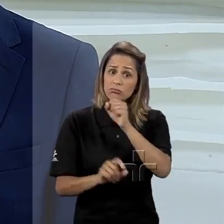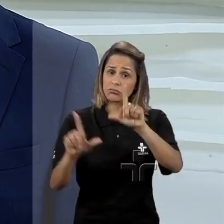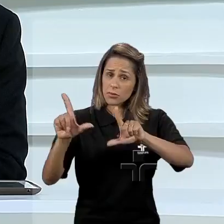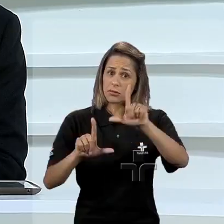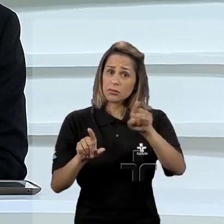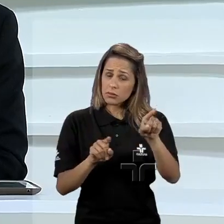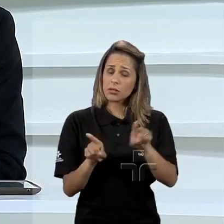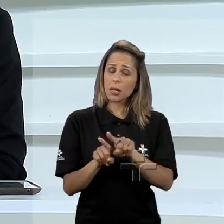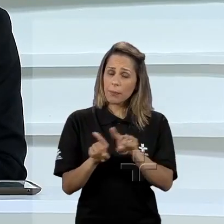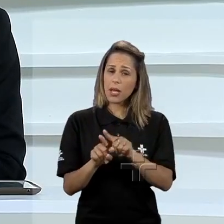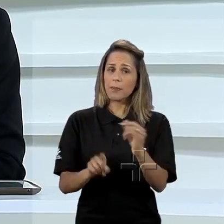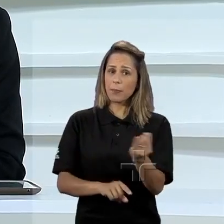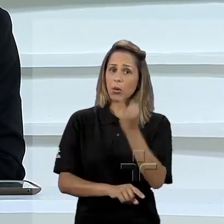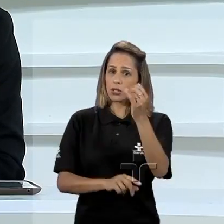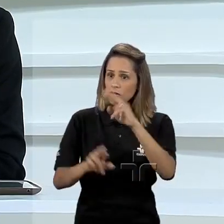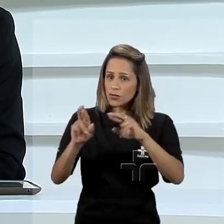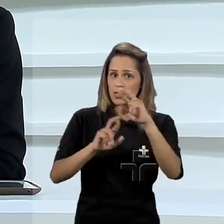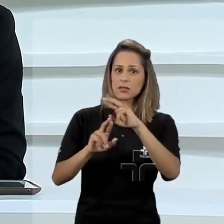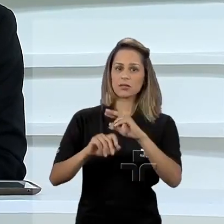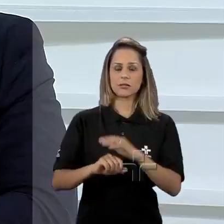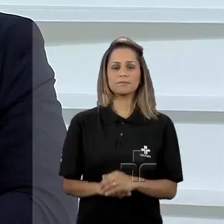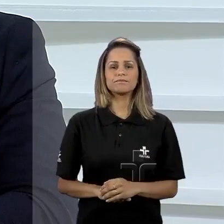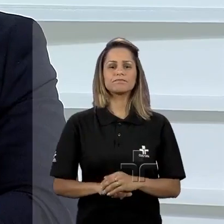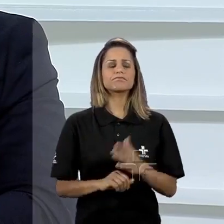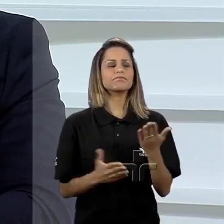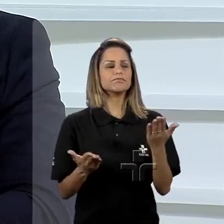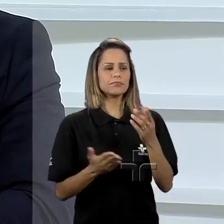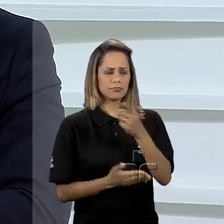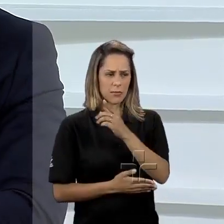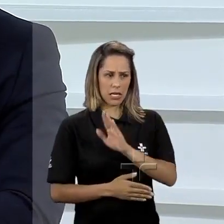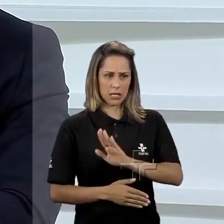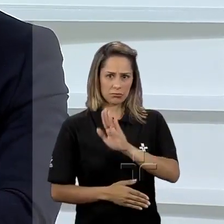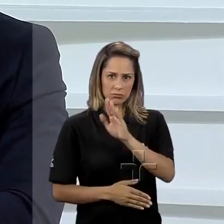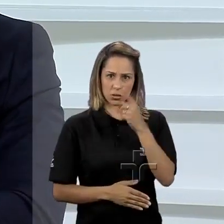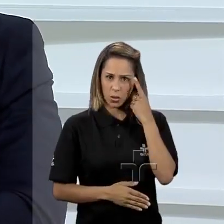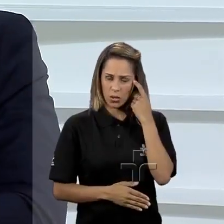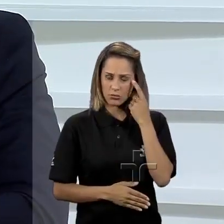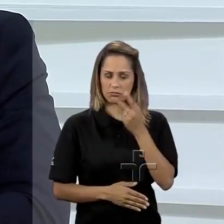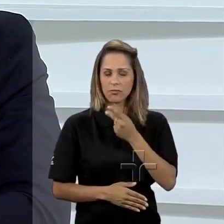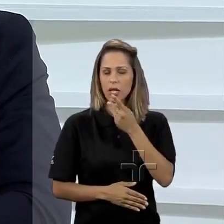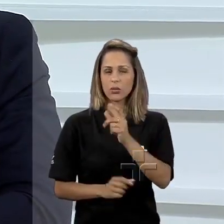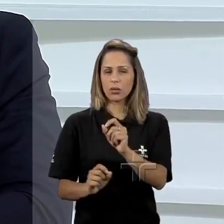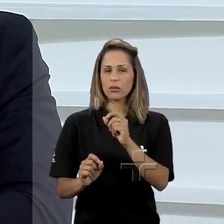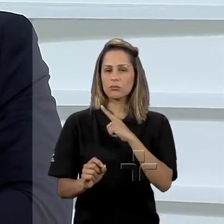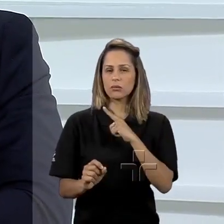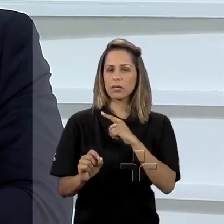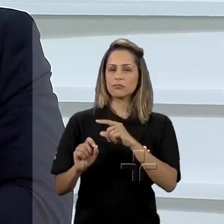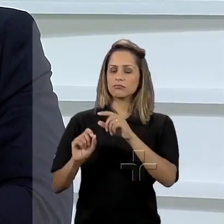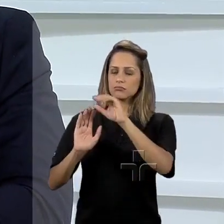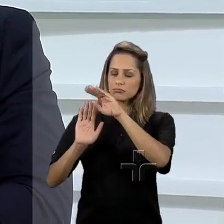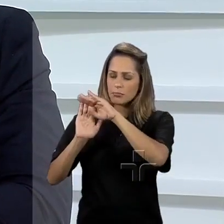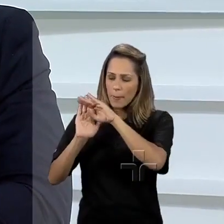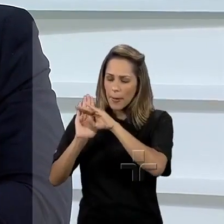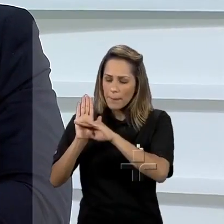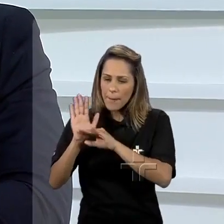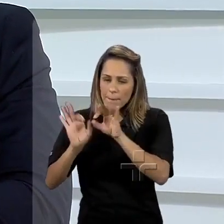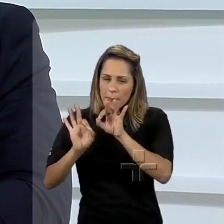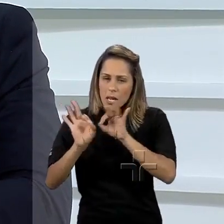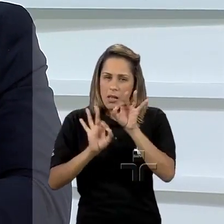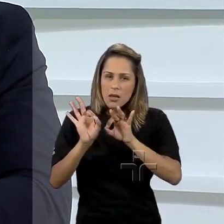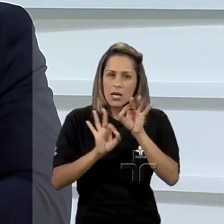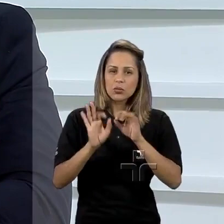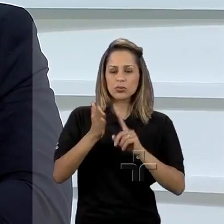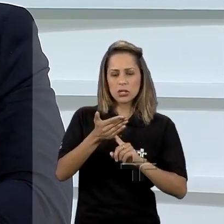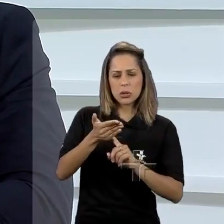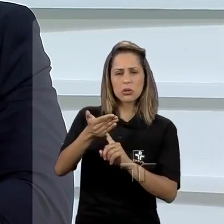importante. Agora o André, por favor. Candidato, o senhor está falando, o senhor fala até no seu plano de inovação, tecnologia, o senhor tem uma retórica muito boa,